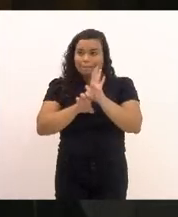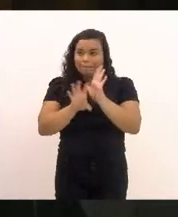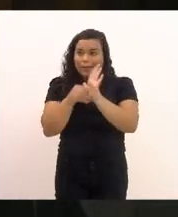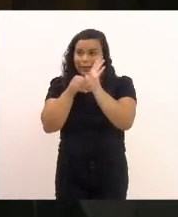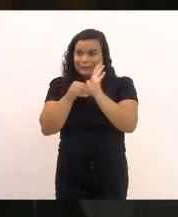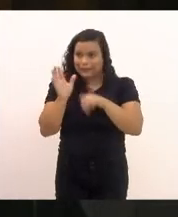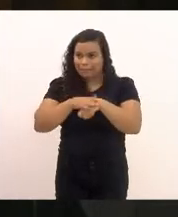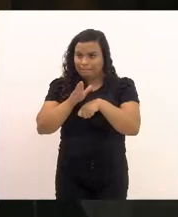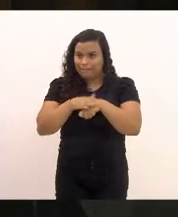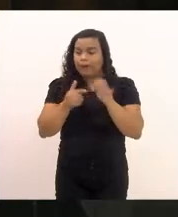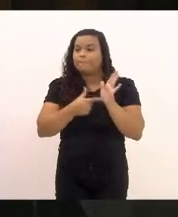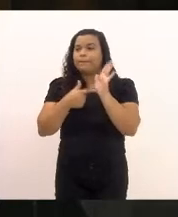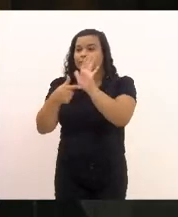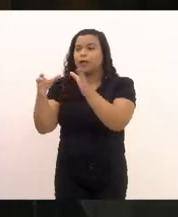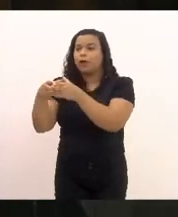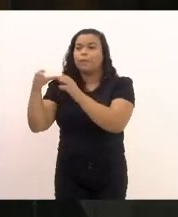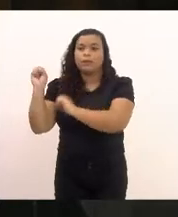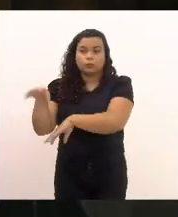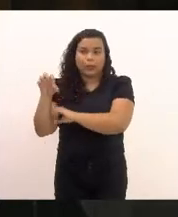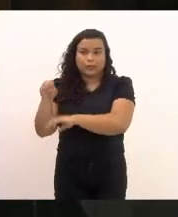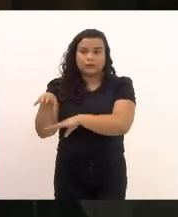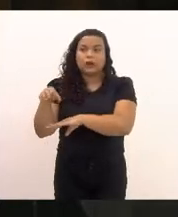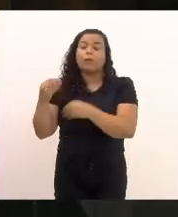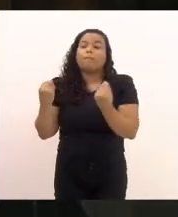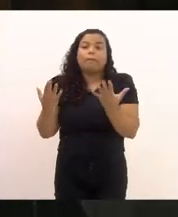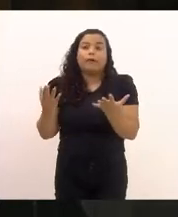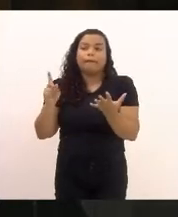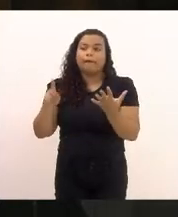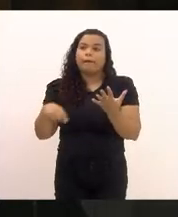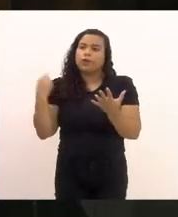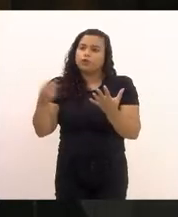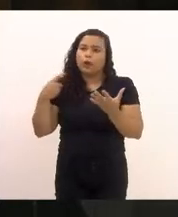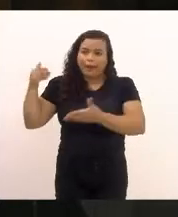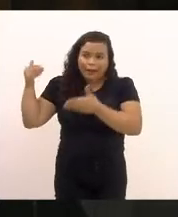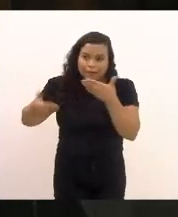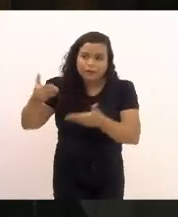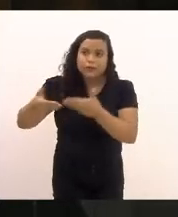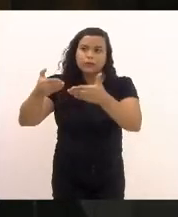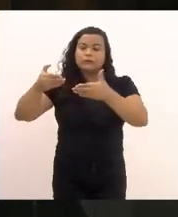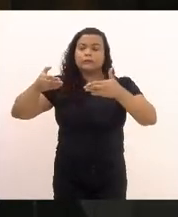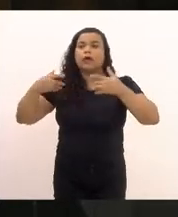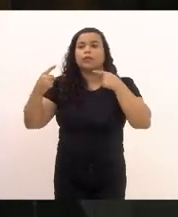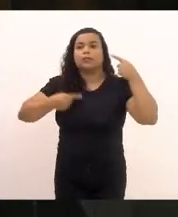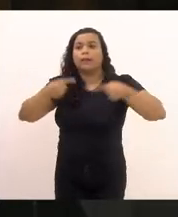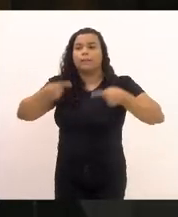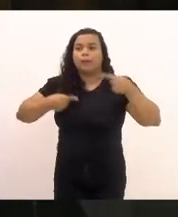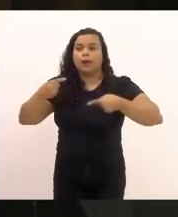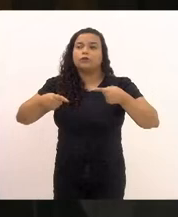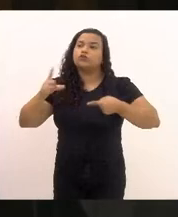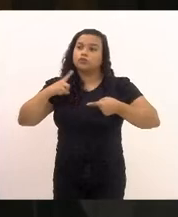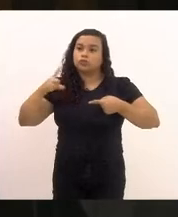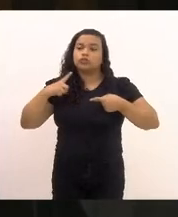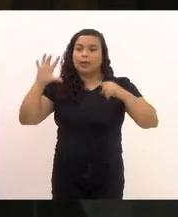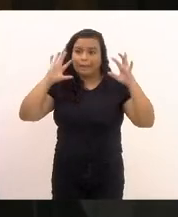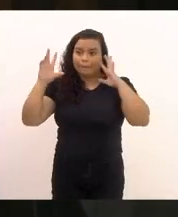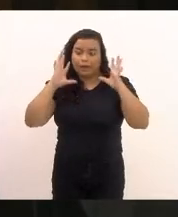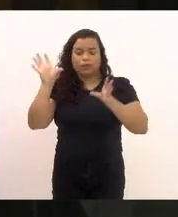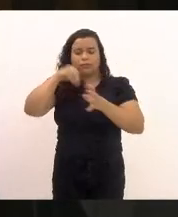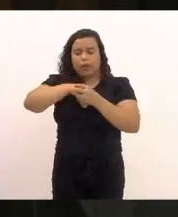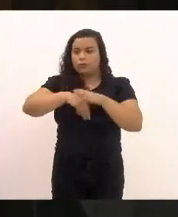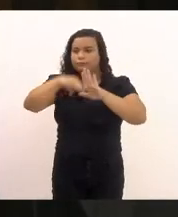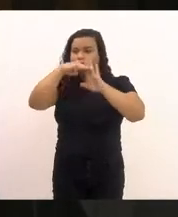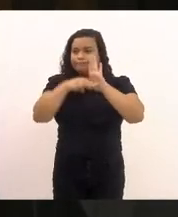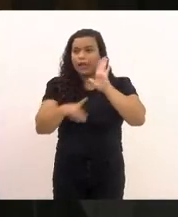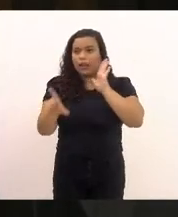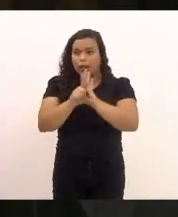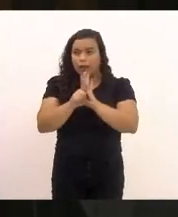de Educação foi para que a gente, avançando nesse debate, a gente tenha também previsto em lei que